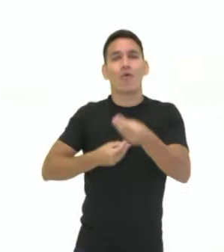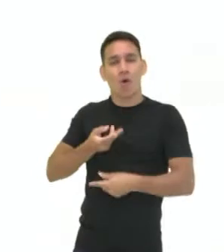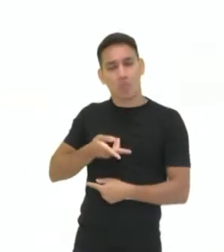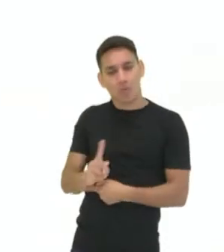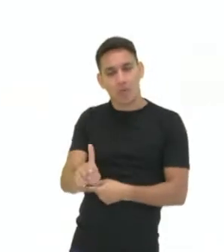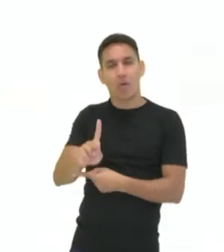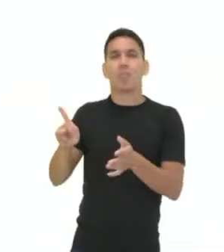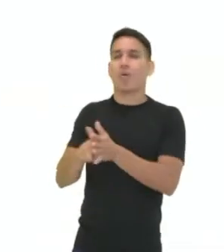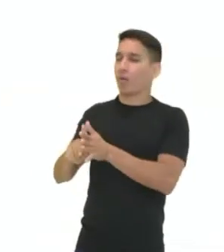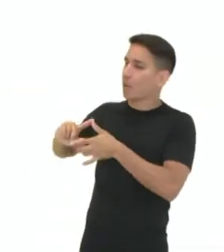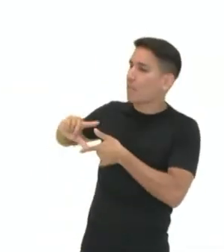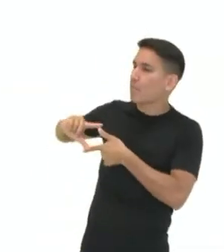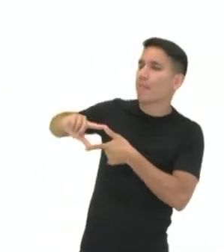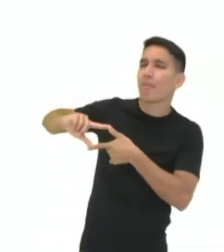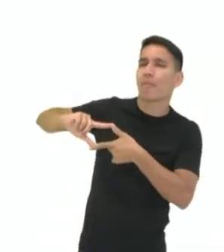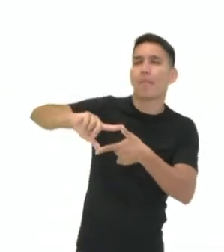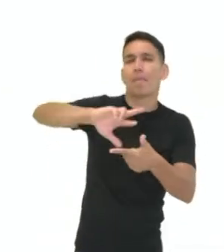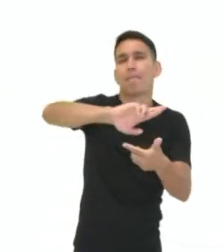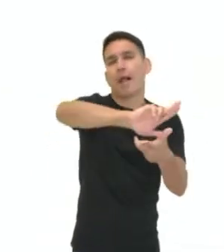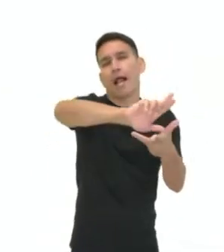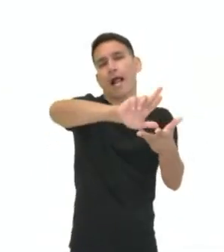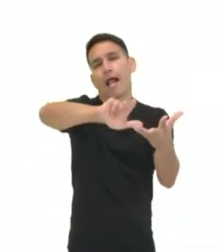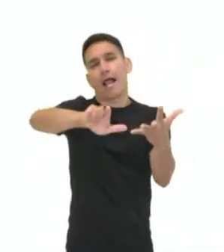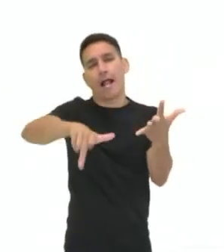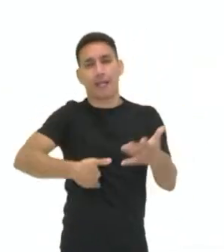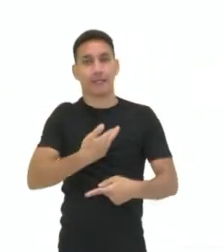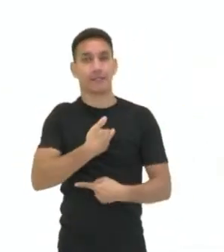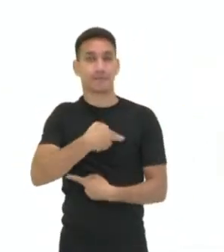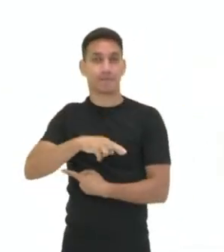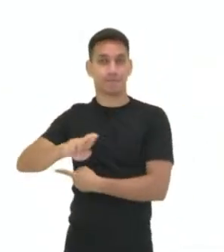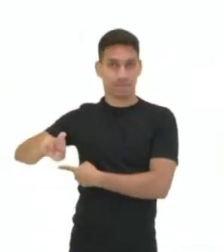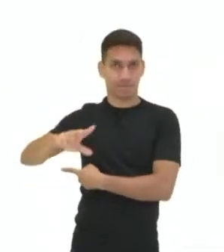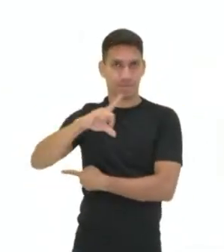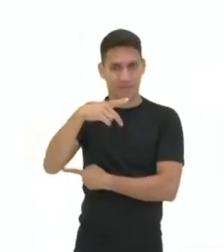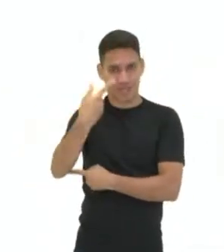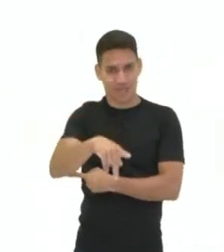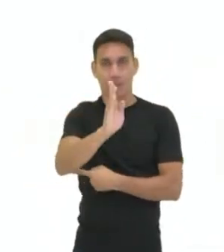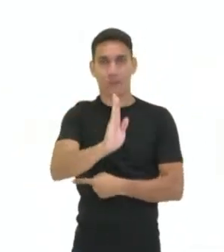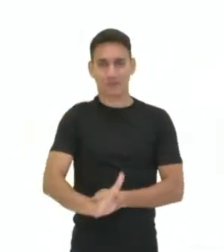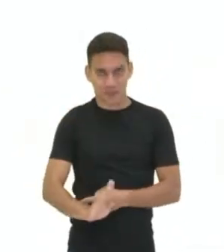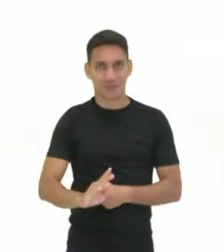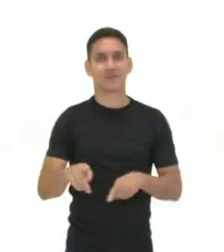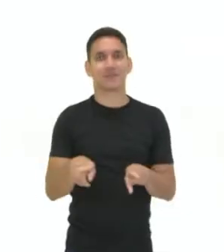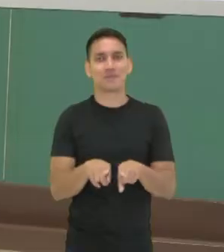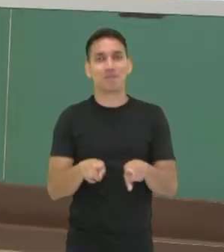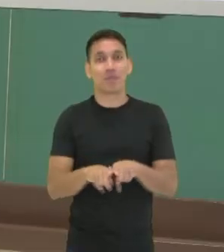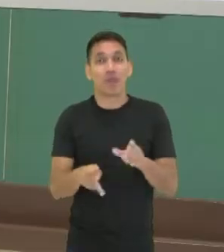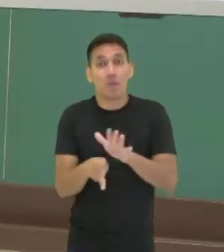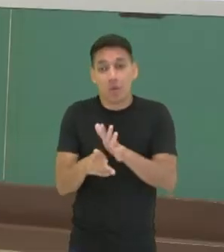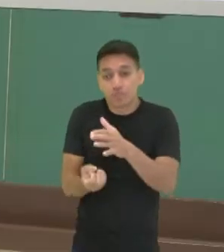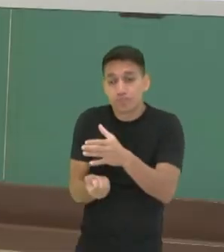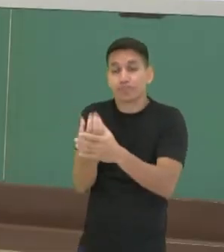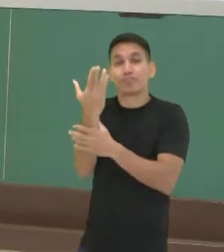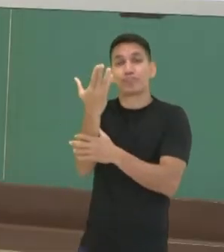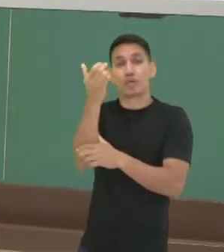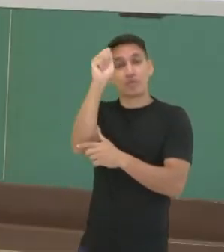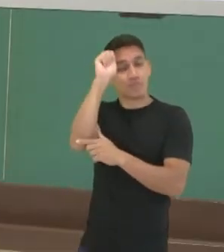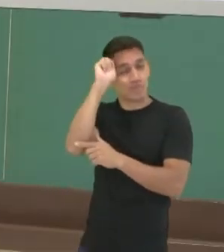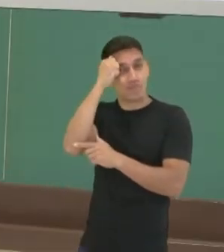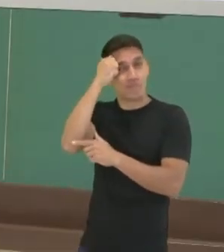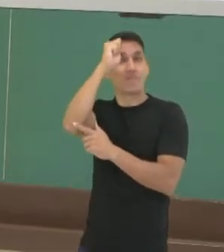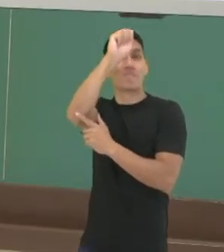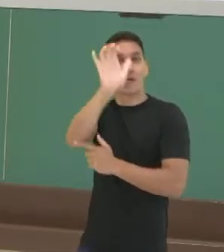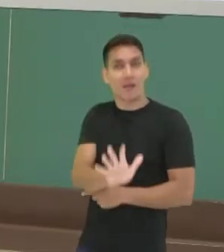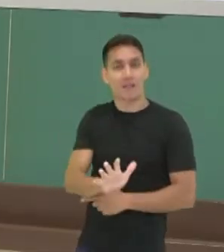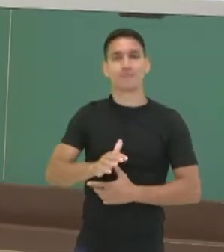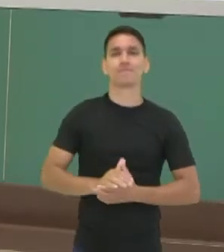diversas tradições religiosas presentes no Brasil, das tradições religiosas de matriz africana presentes no Brasil.